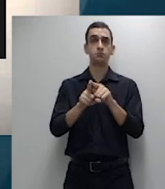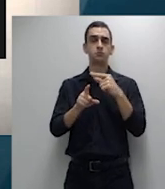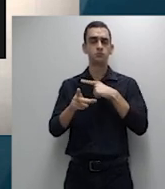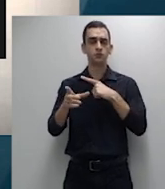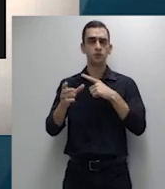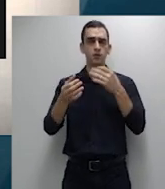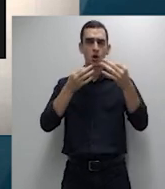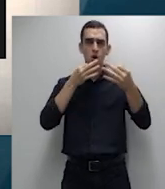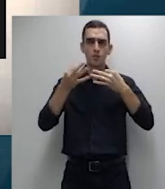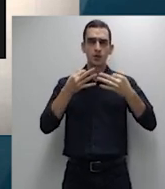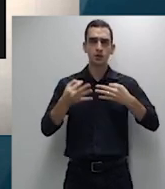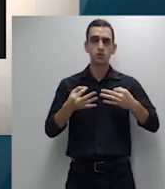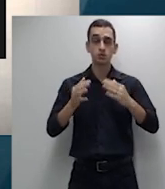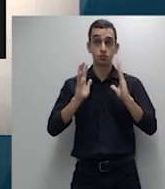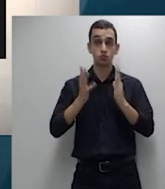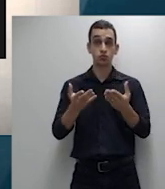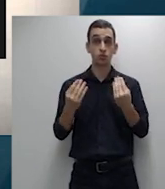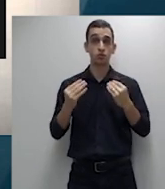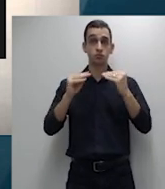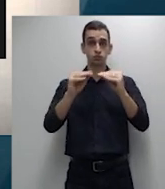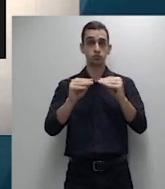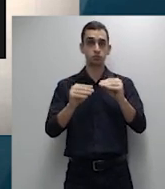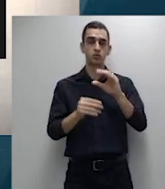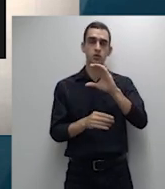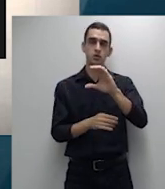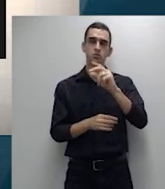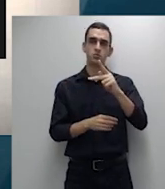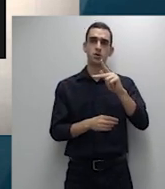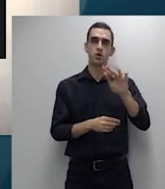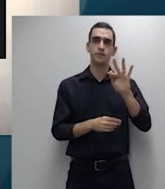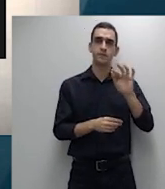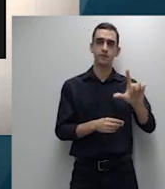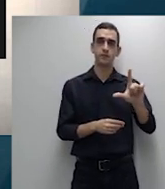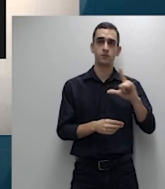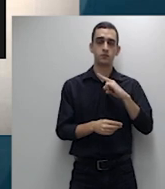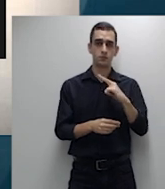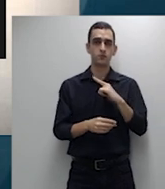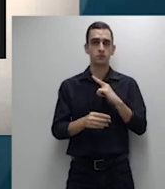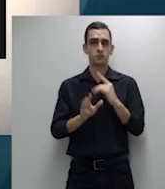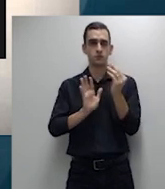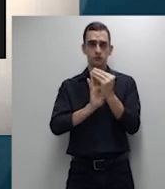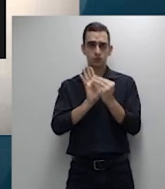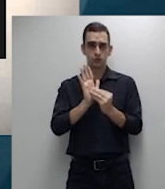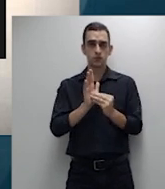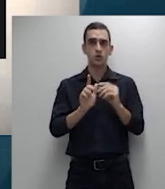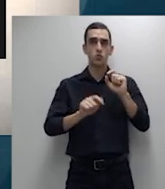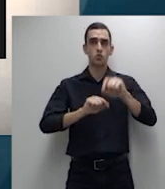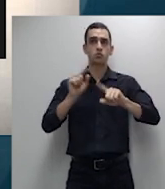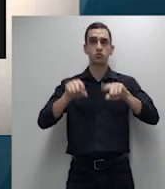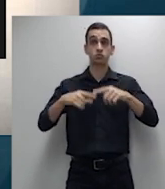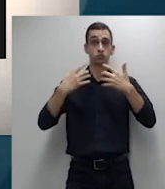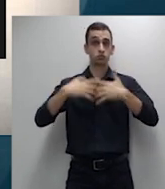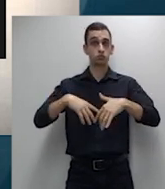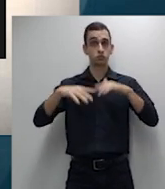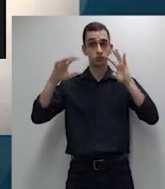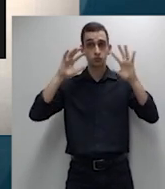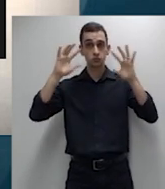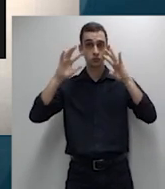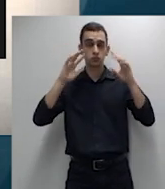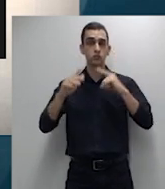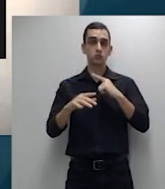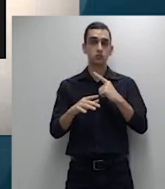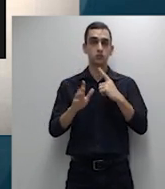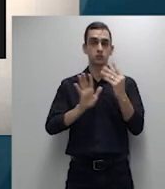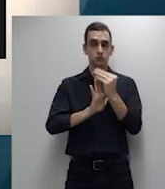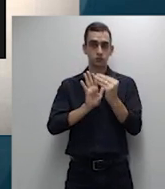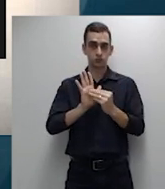recentemente apresentado pela CPFL que é é um dia de raciocínio já ouviu